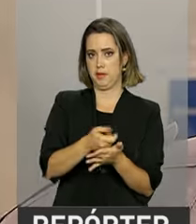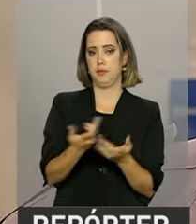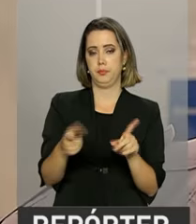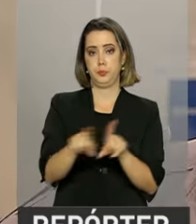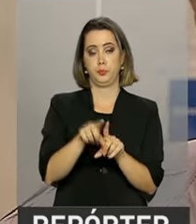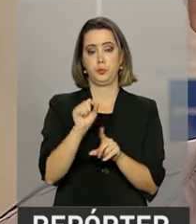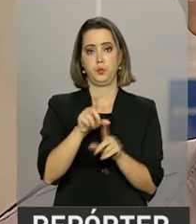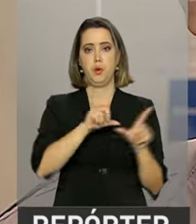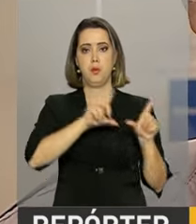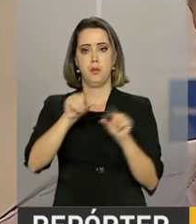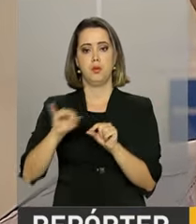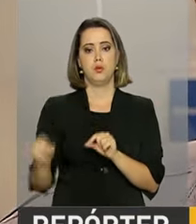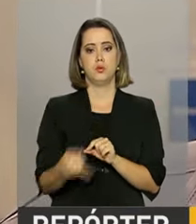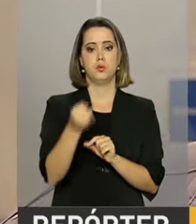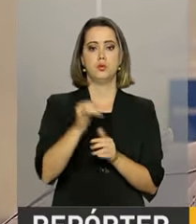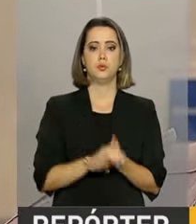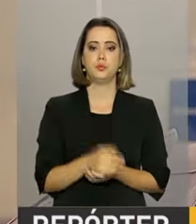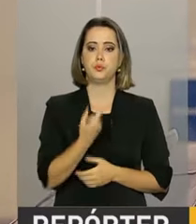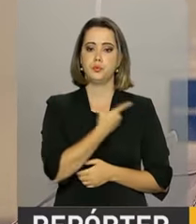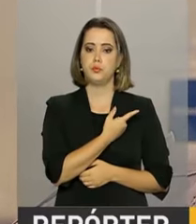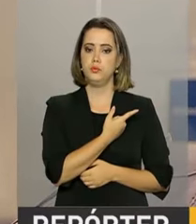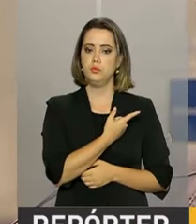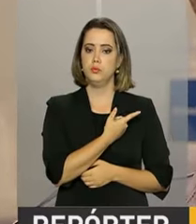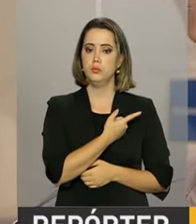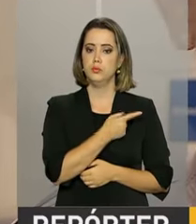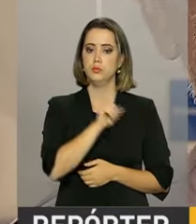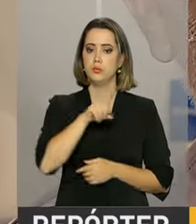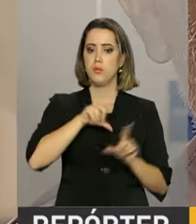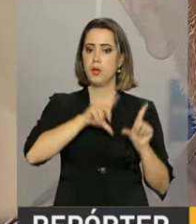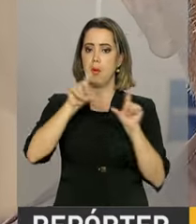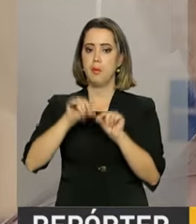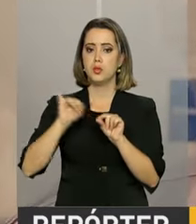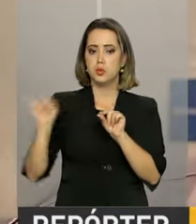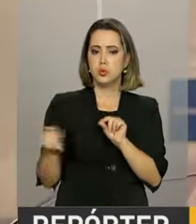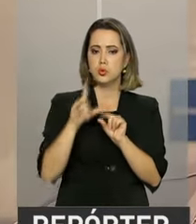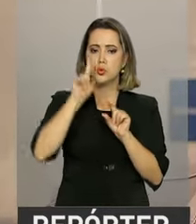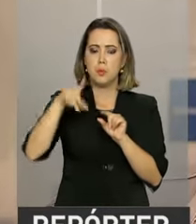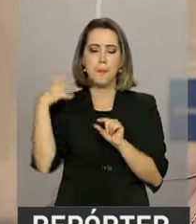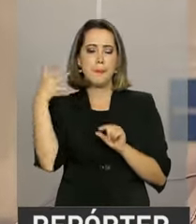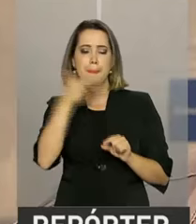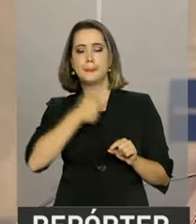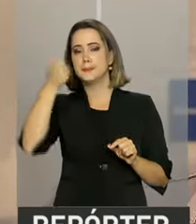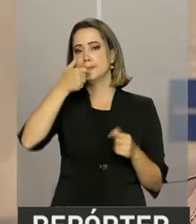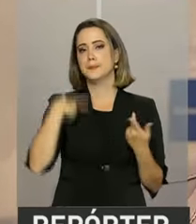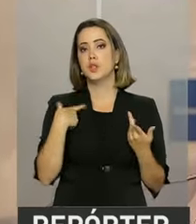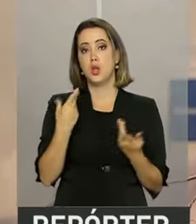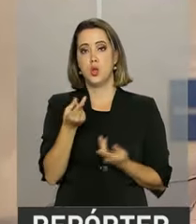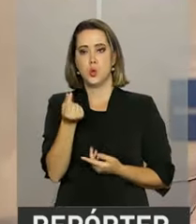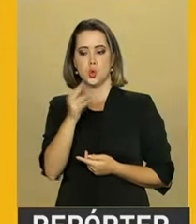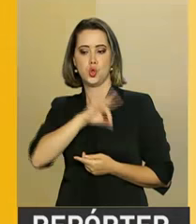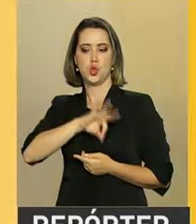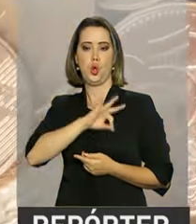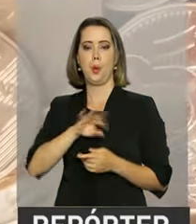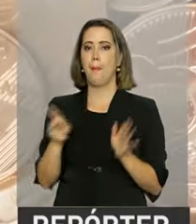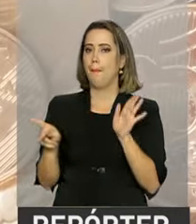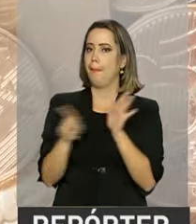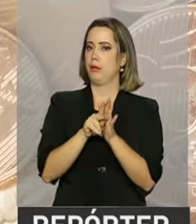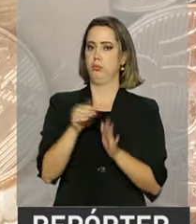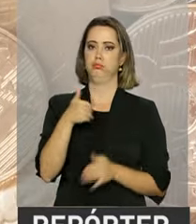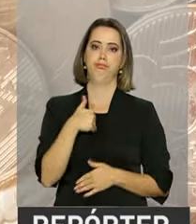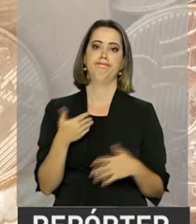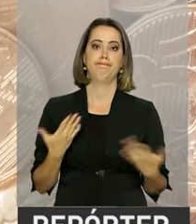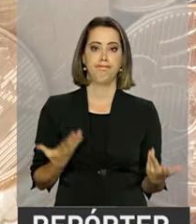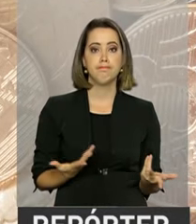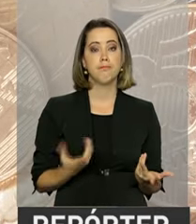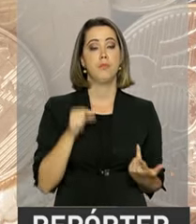baixar o juro é uma coisa ótima é o dinheiro que vai entrar no meu bolso para servidores